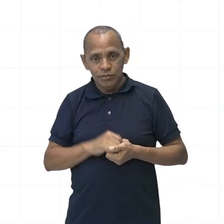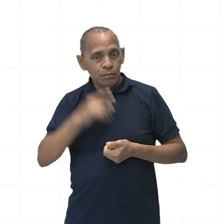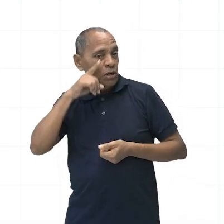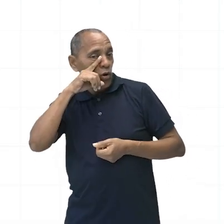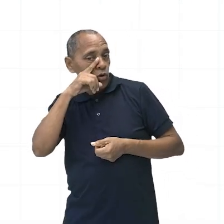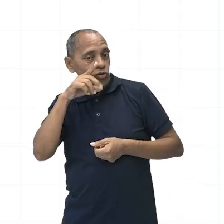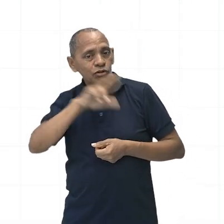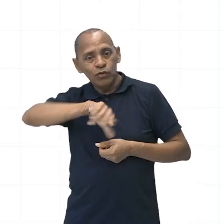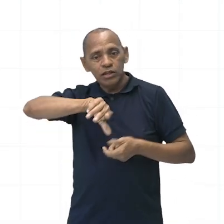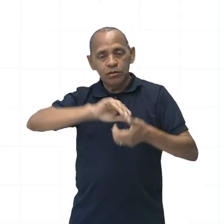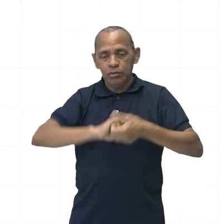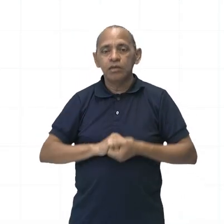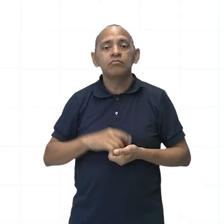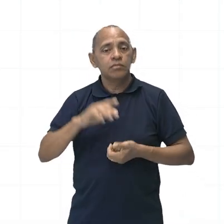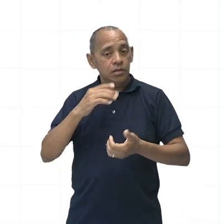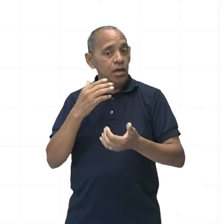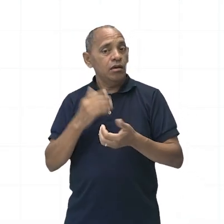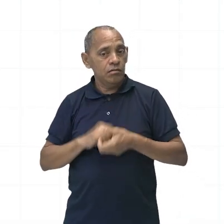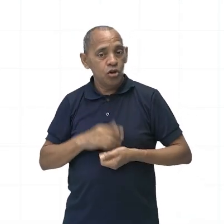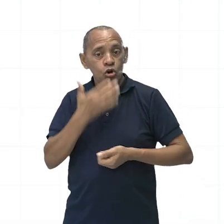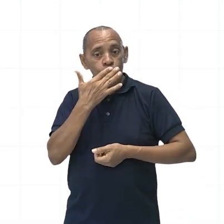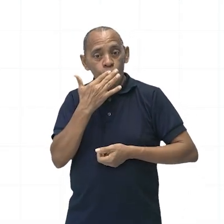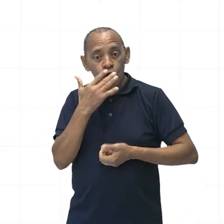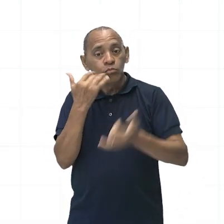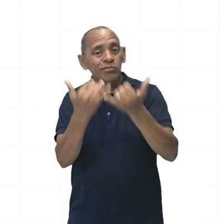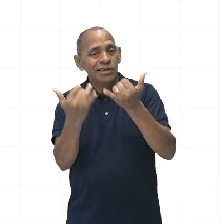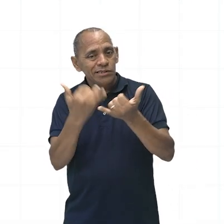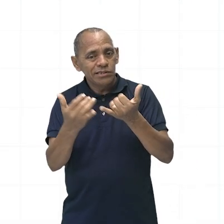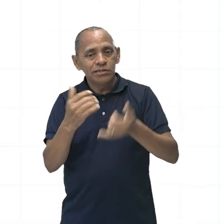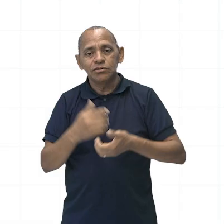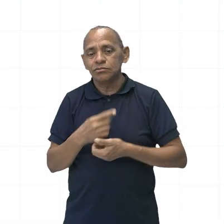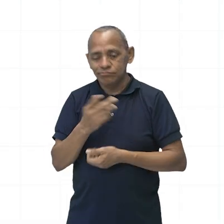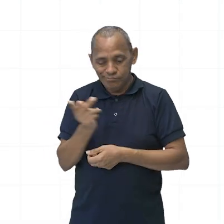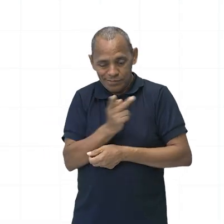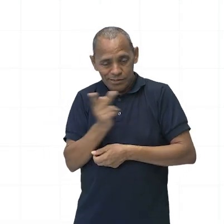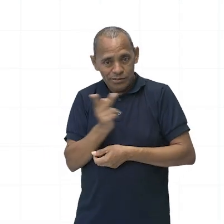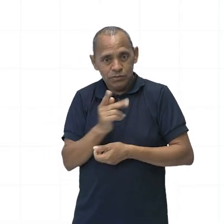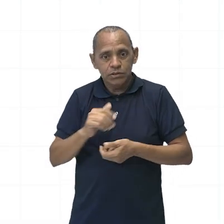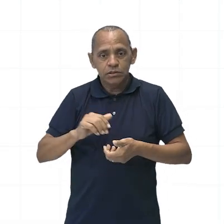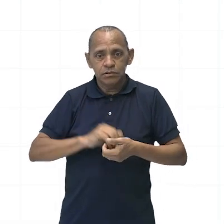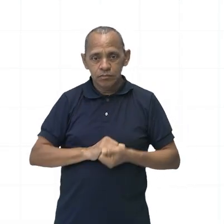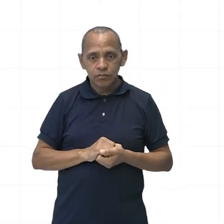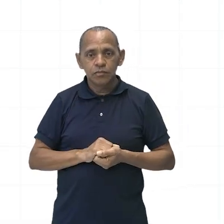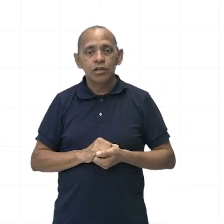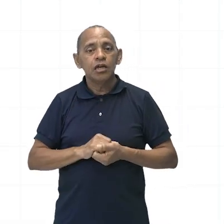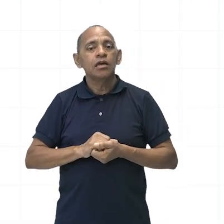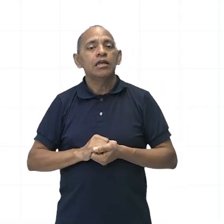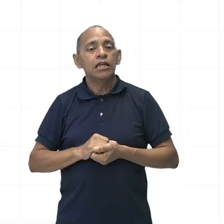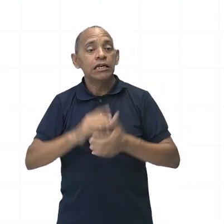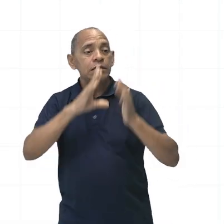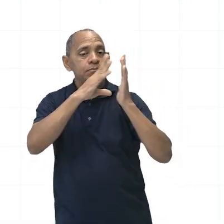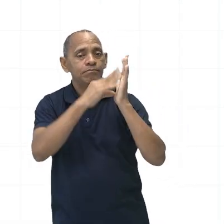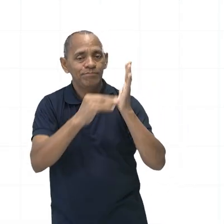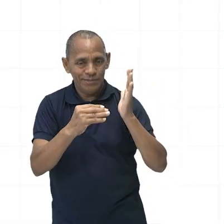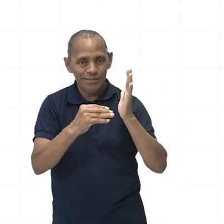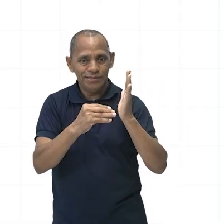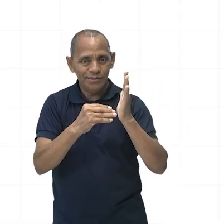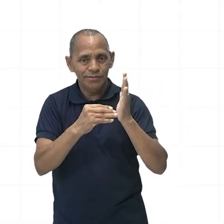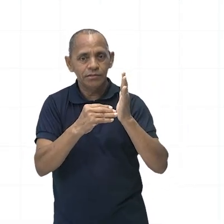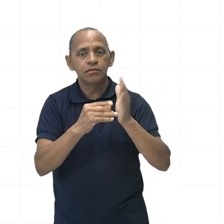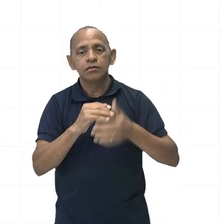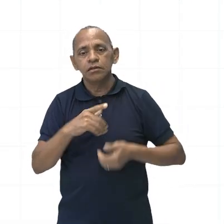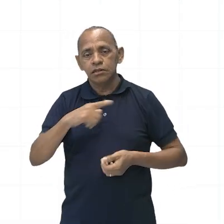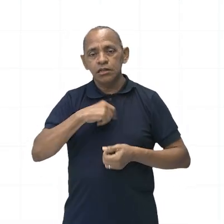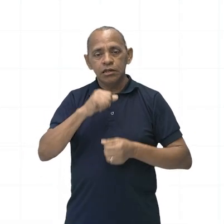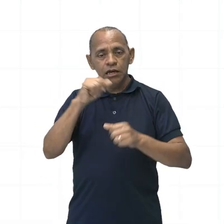cores semelhantes à da monarca. Então, ela acaba imitando um indivíduo ou um outro organismo que não tem uma característica